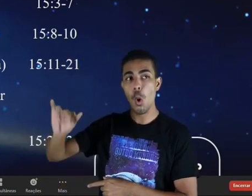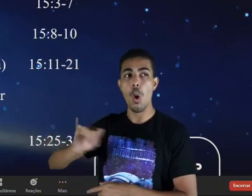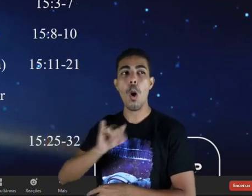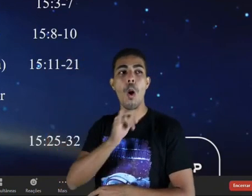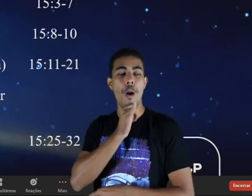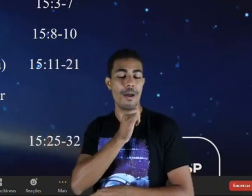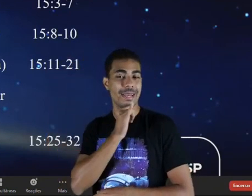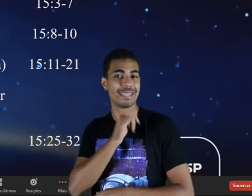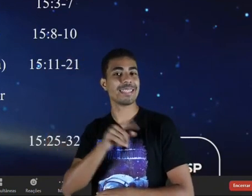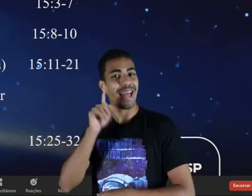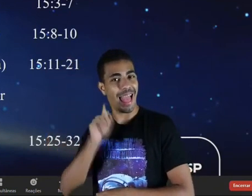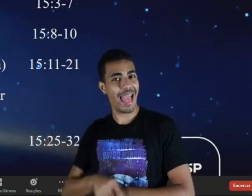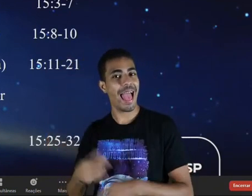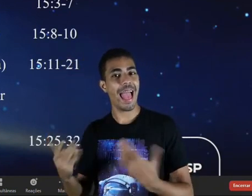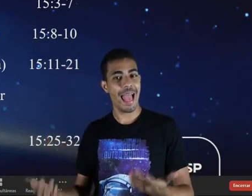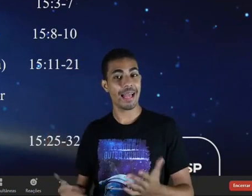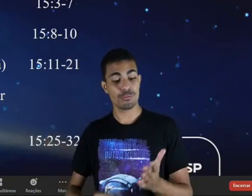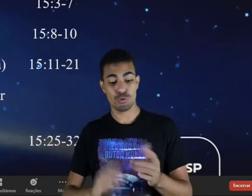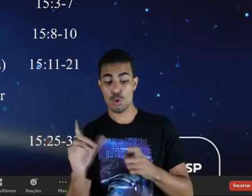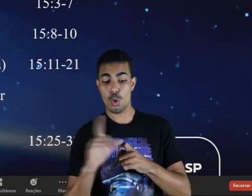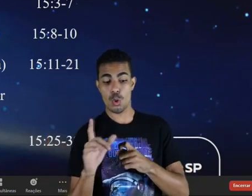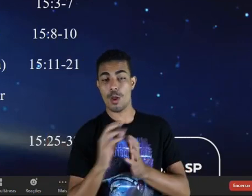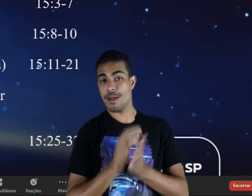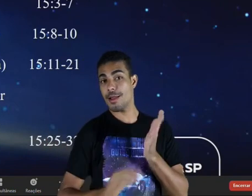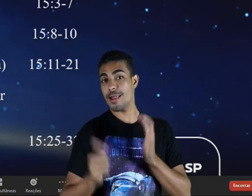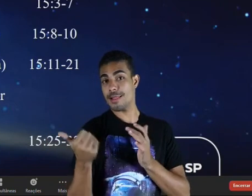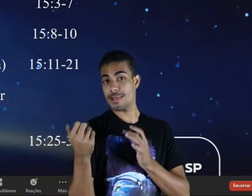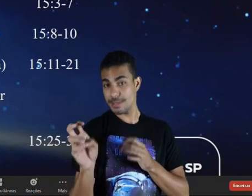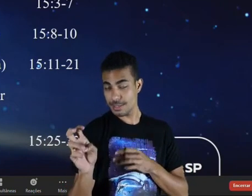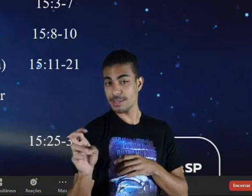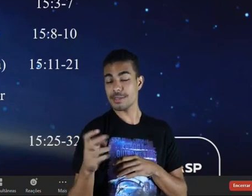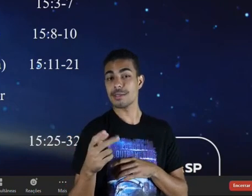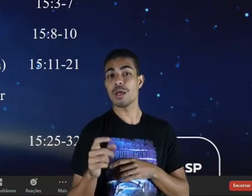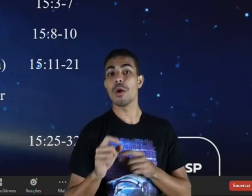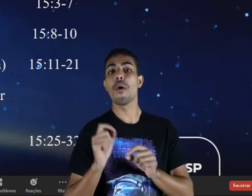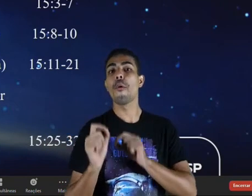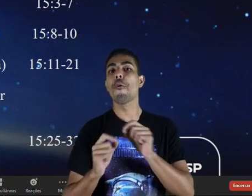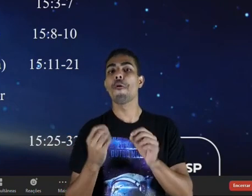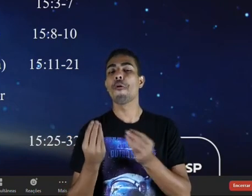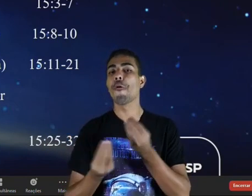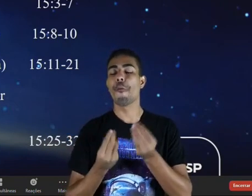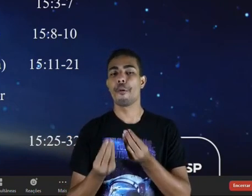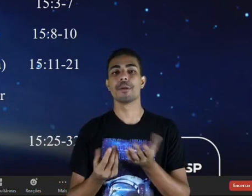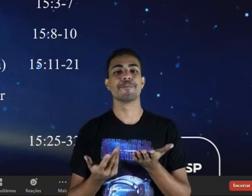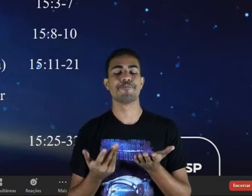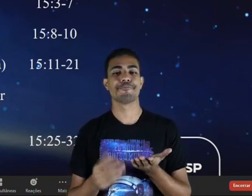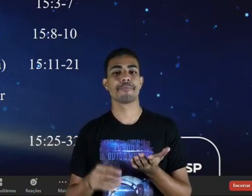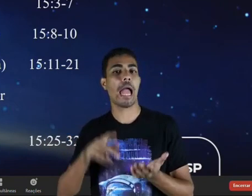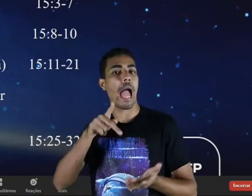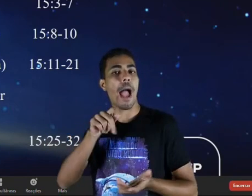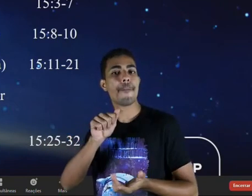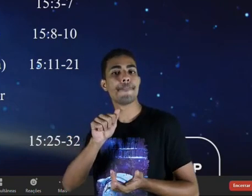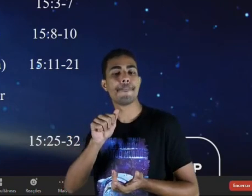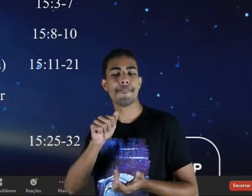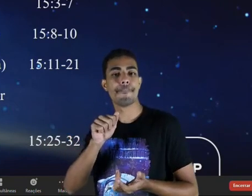por exemplo, Lucas 15, e você vai ver como é que a parábola, olha, eu pego ali o texto, por exemplo,